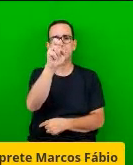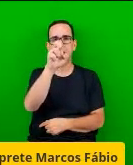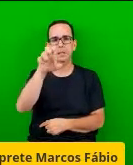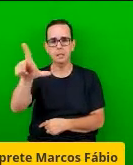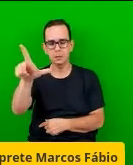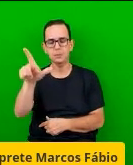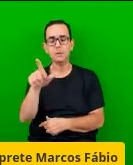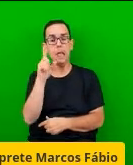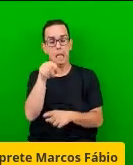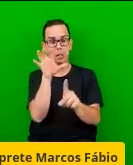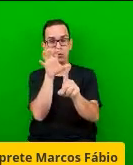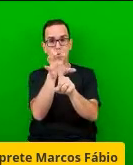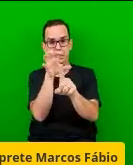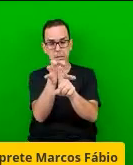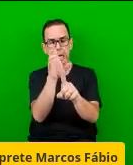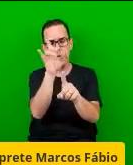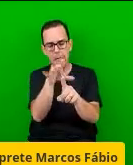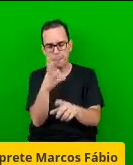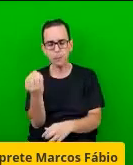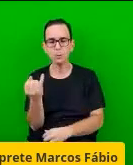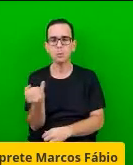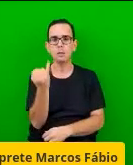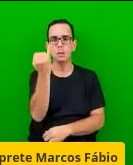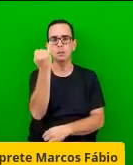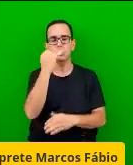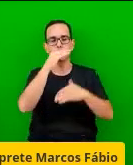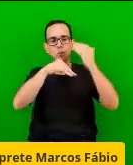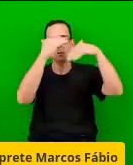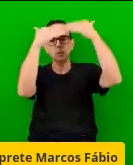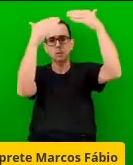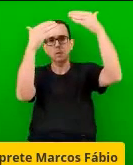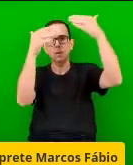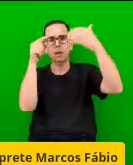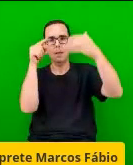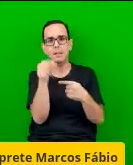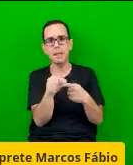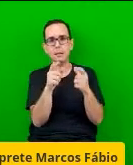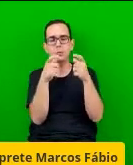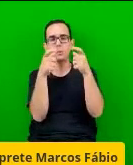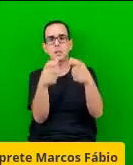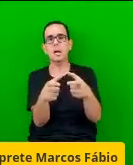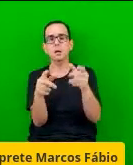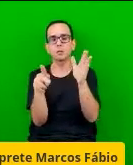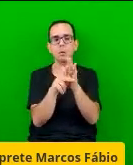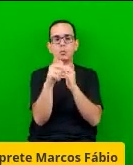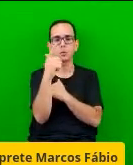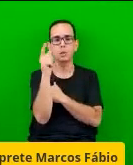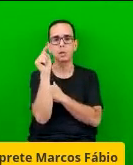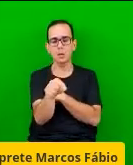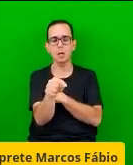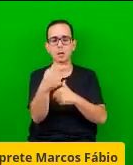influencia, ele é fundamental no desenvolvimento dessa área do conhecimento da geografia, a geografia política, e